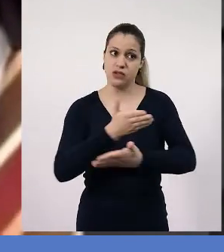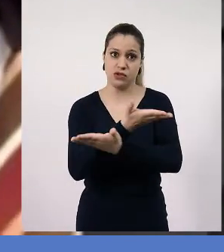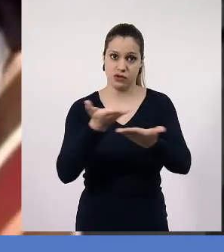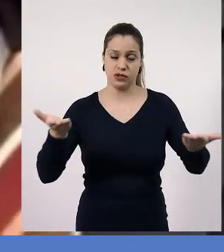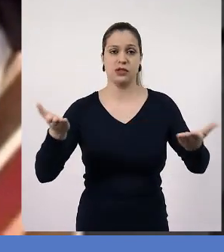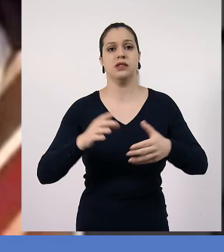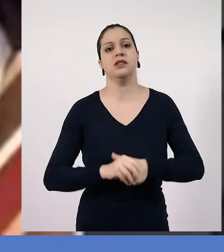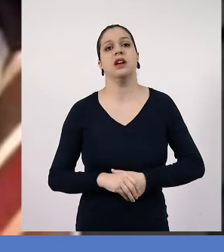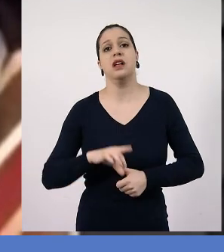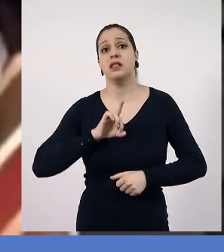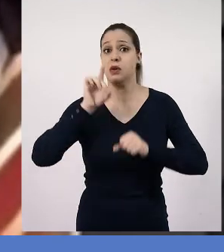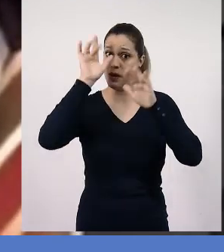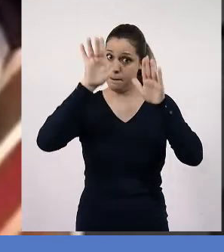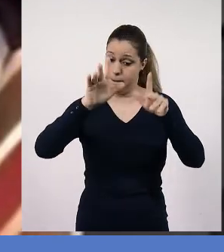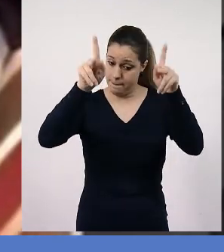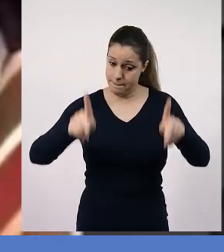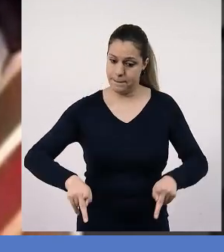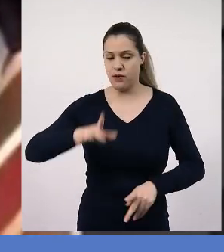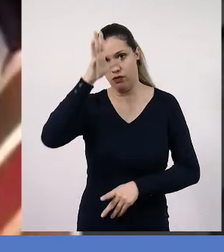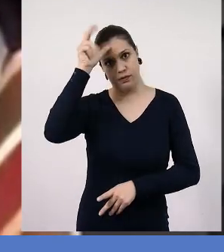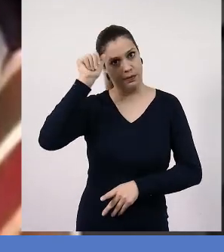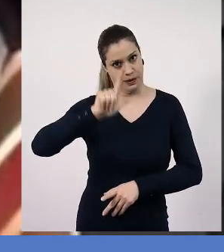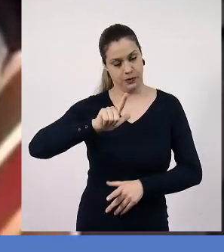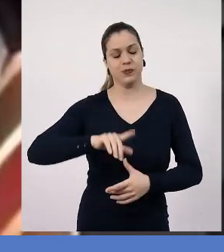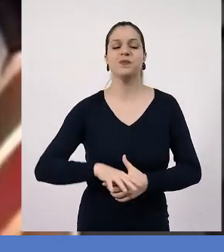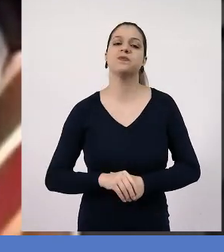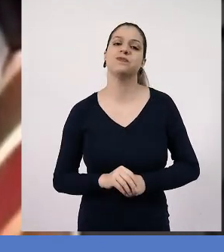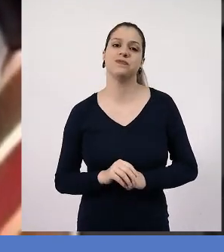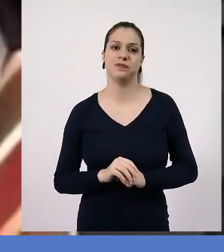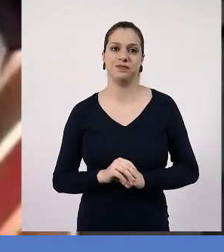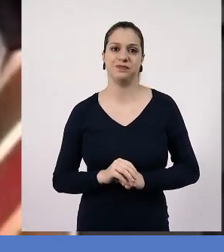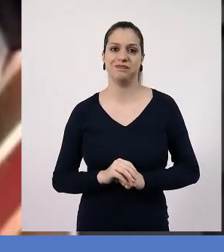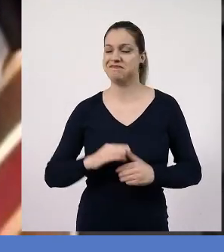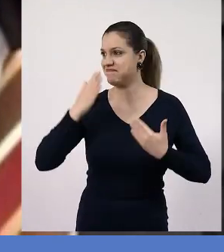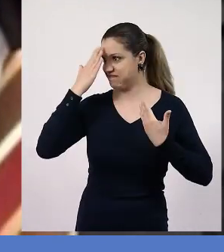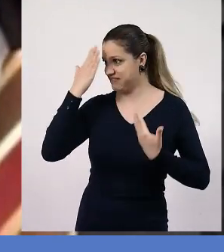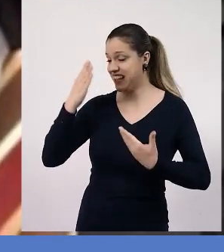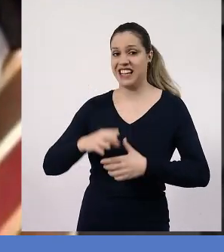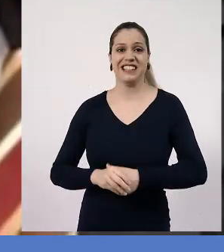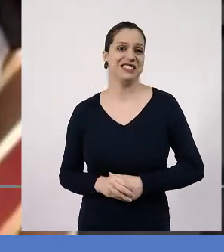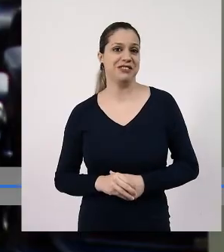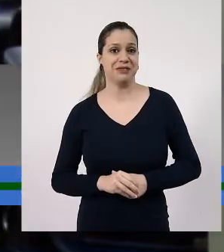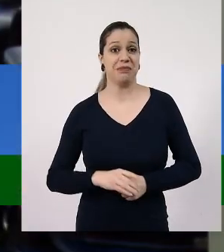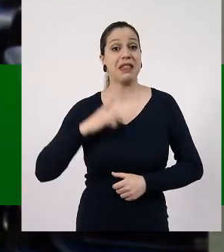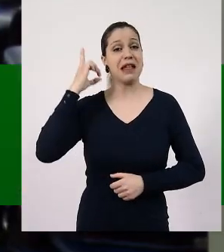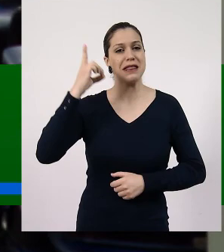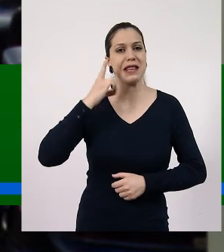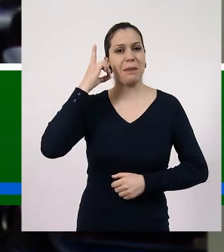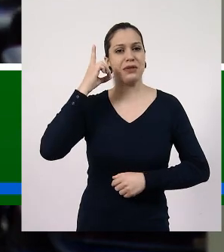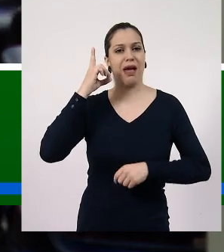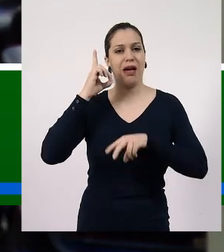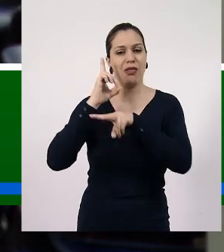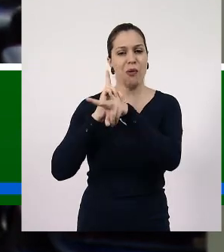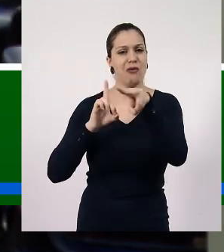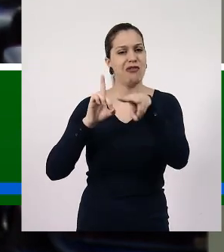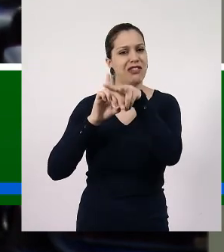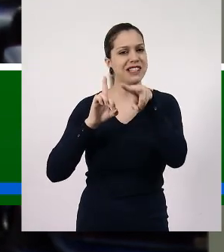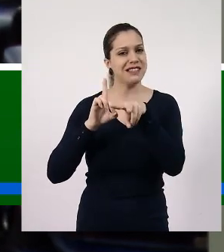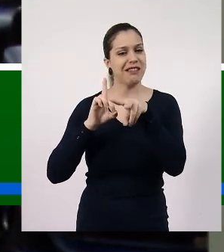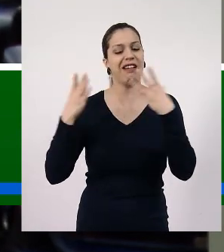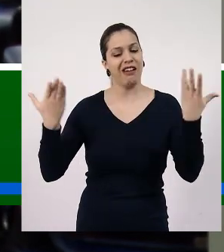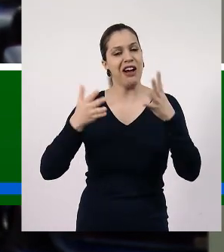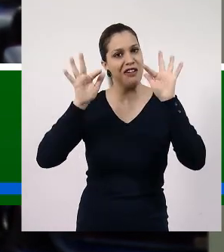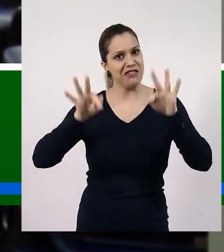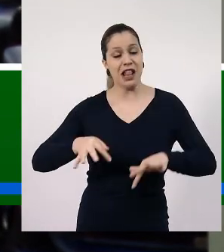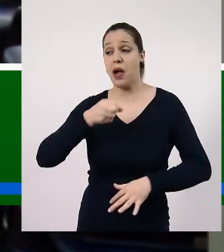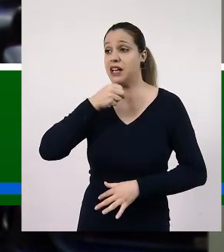abençoe a cada um de vocês, que Deus abençoe a população suma toda sempre. Obrigada. O Visão Parlamentar fica por aqui.